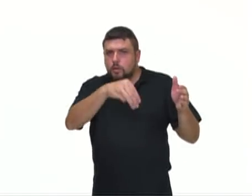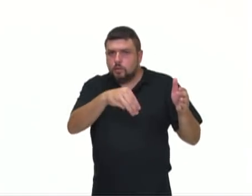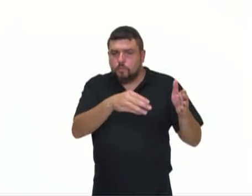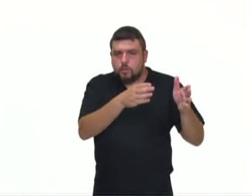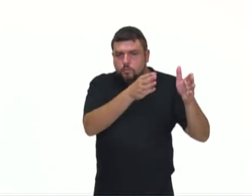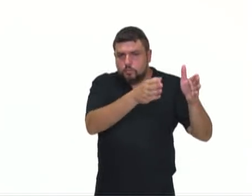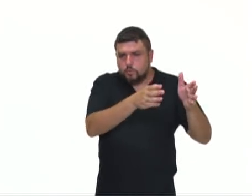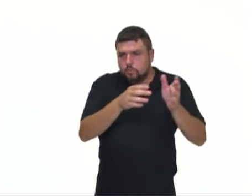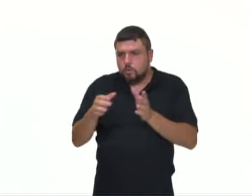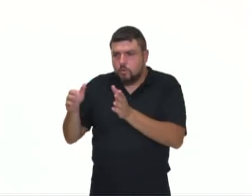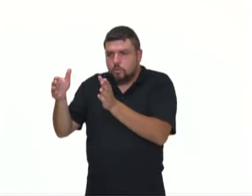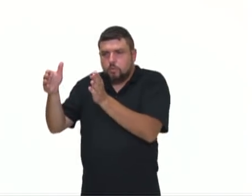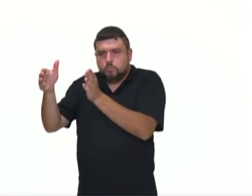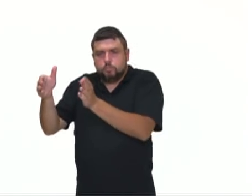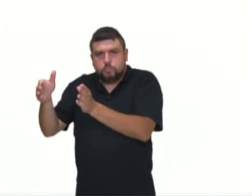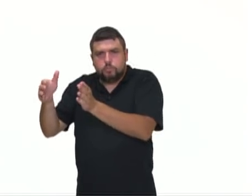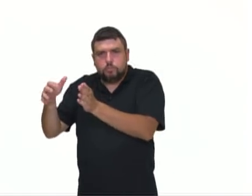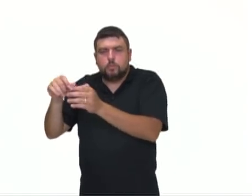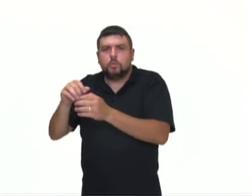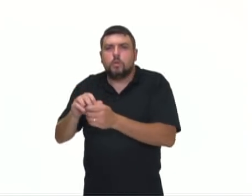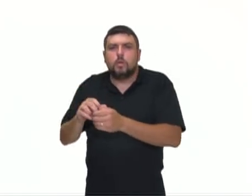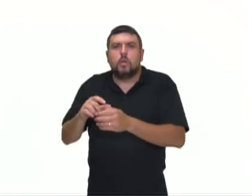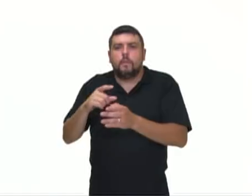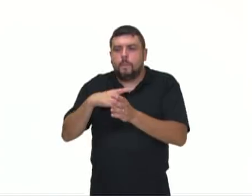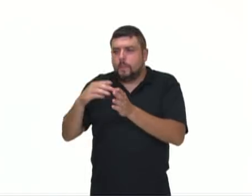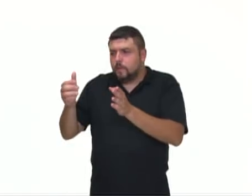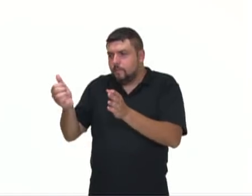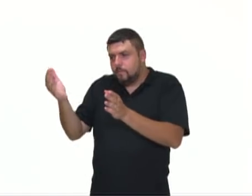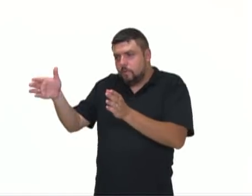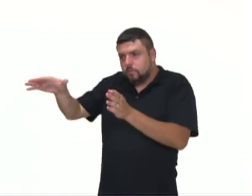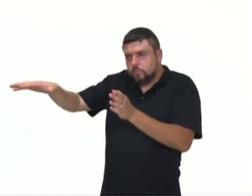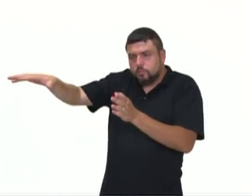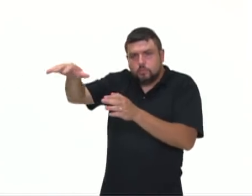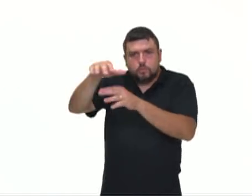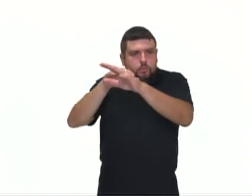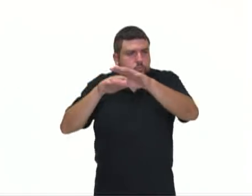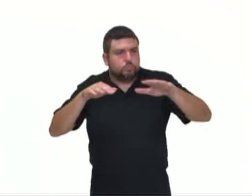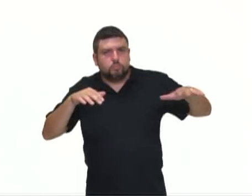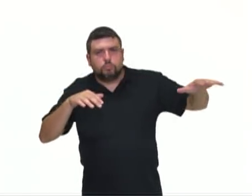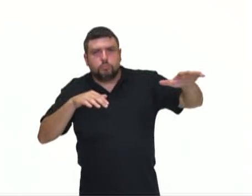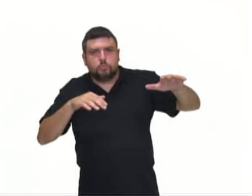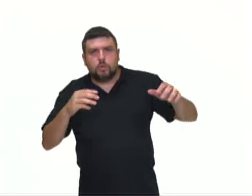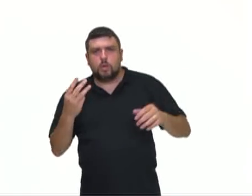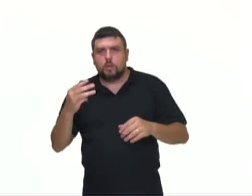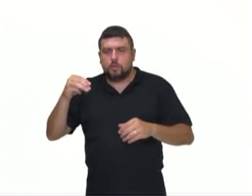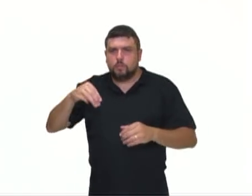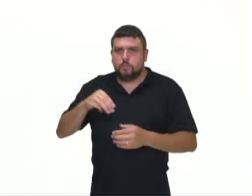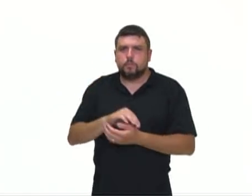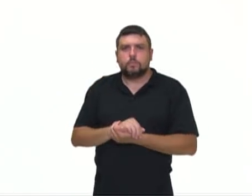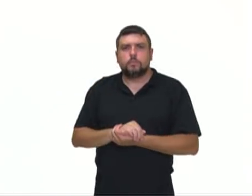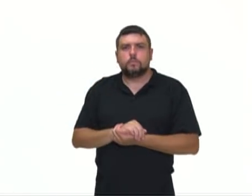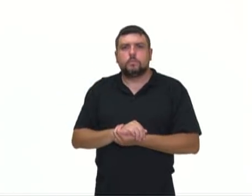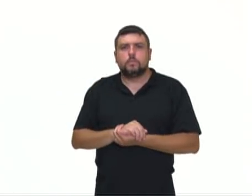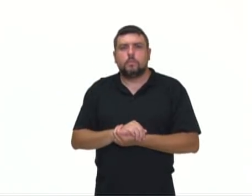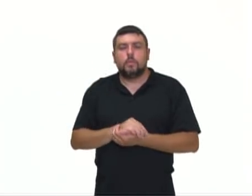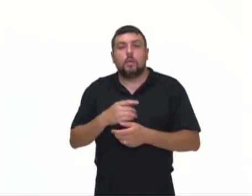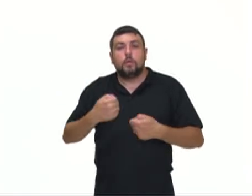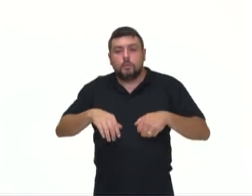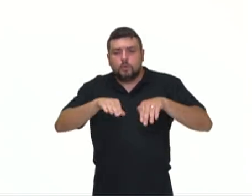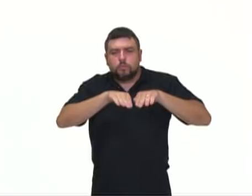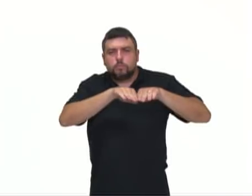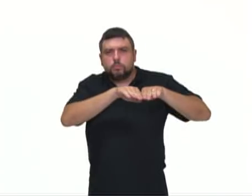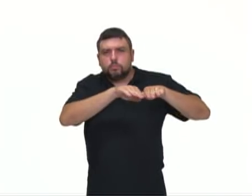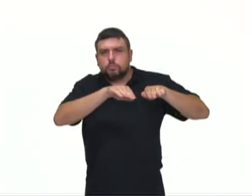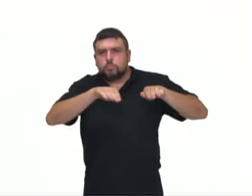seria uma margem de segurança em volta desses espaços. A superfície deve ser plana, horizontal e